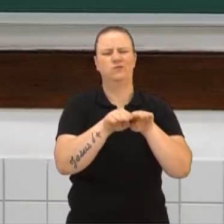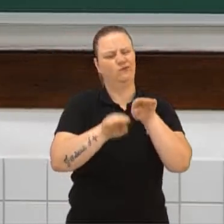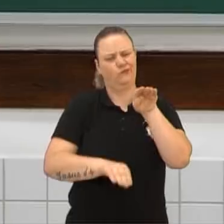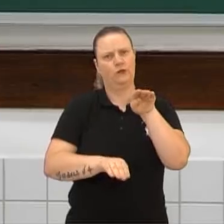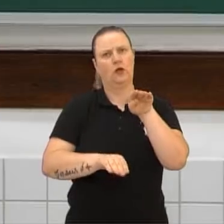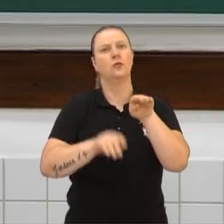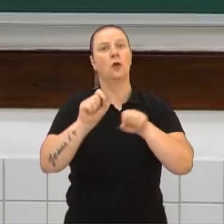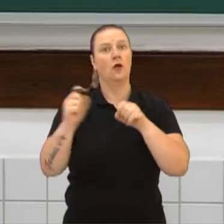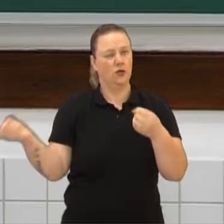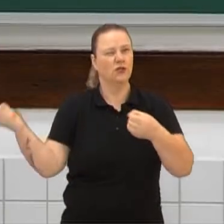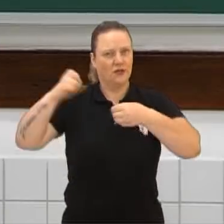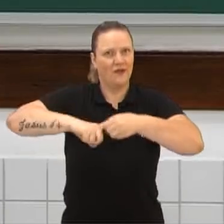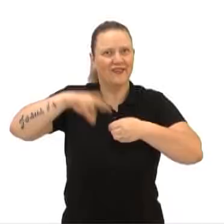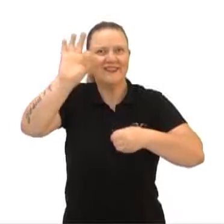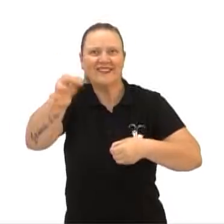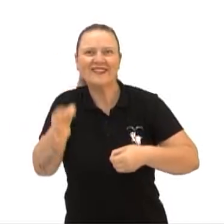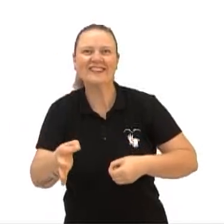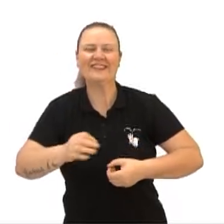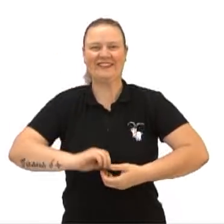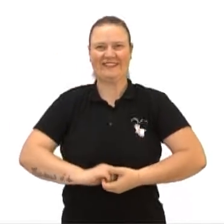retomo aqui para a gente fazer a correção.